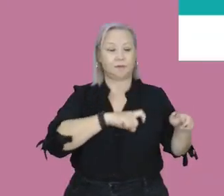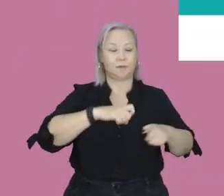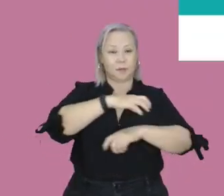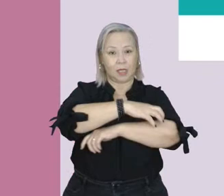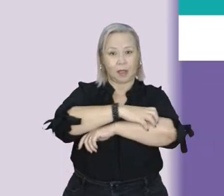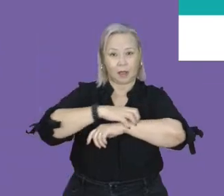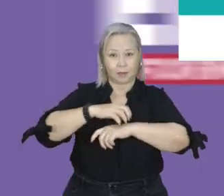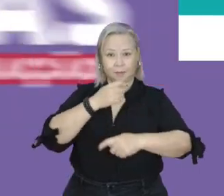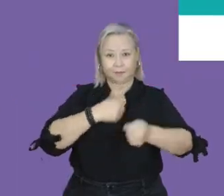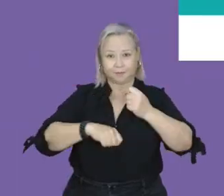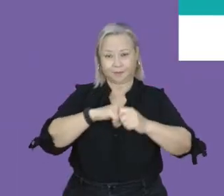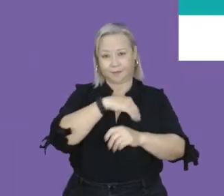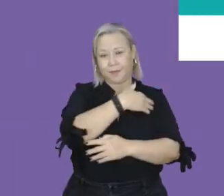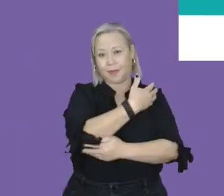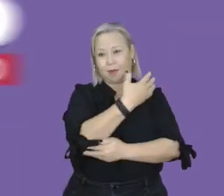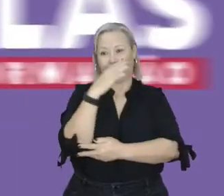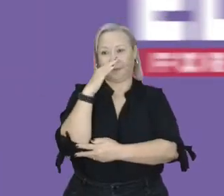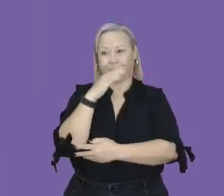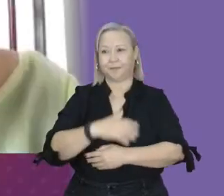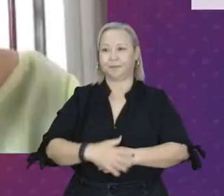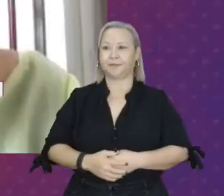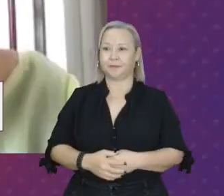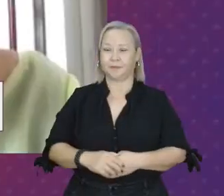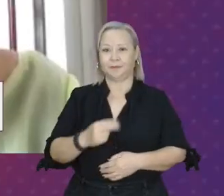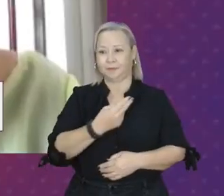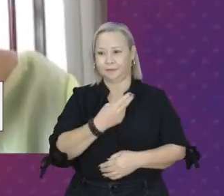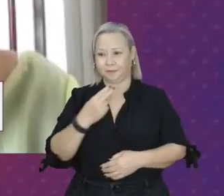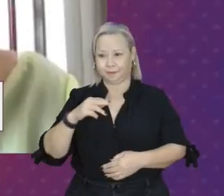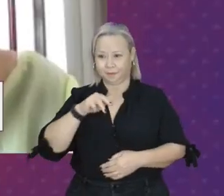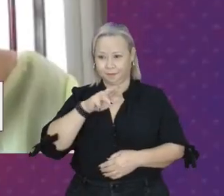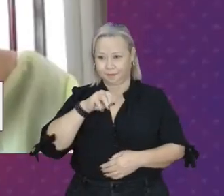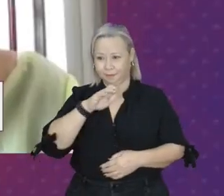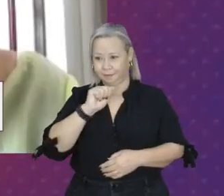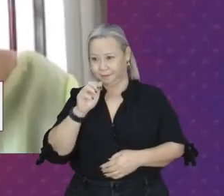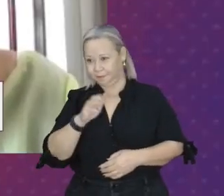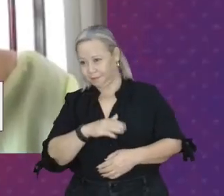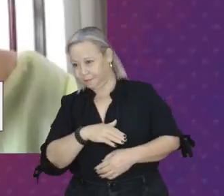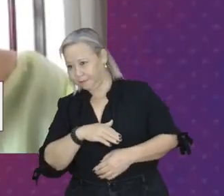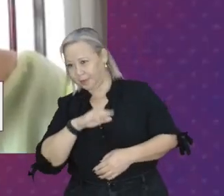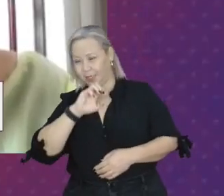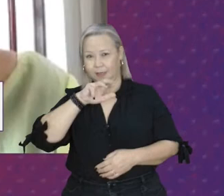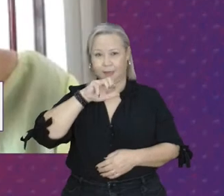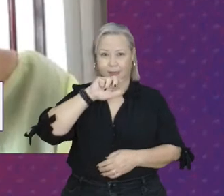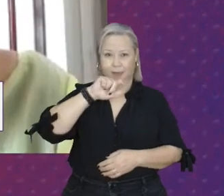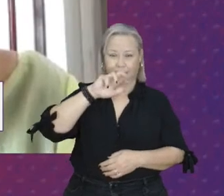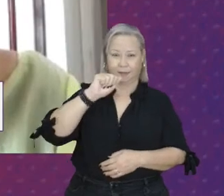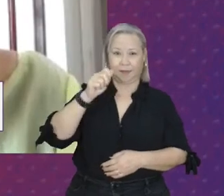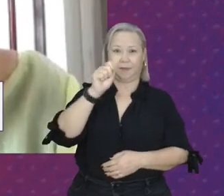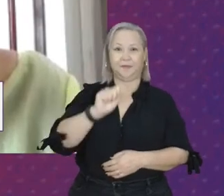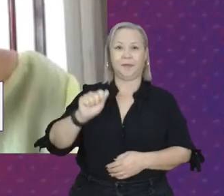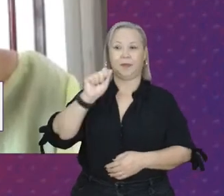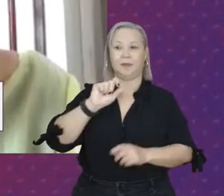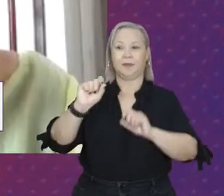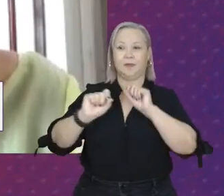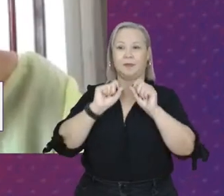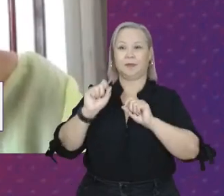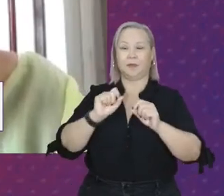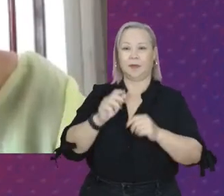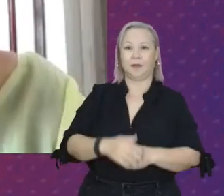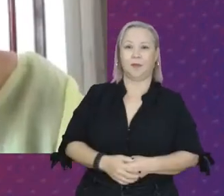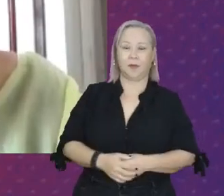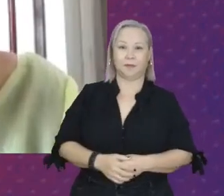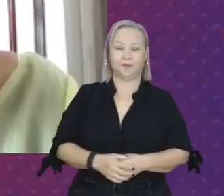Agroecologia. Meu nome é Maria Emília Lisboa Pacheco, sou assessora da ONG FASE, Solidariedade